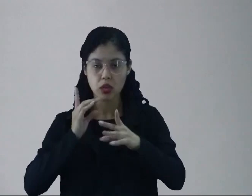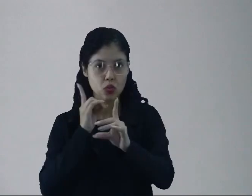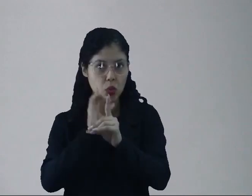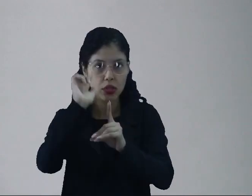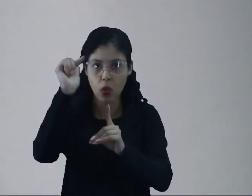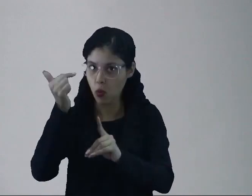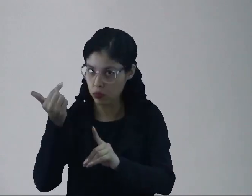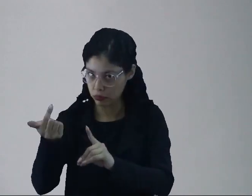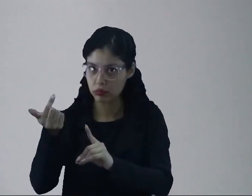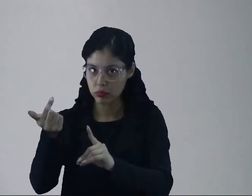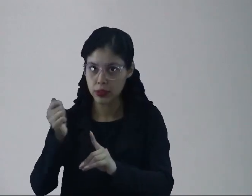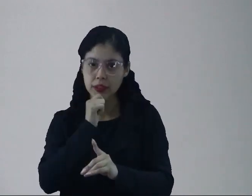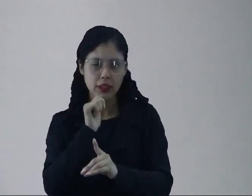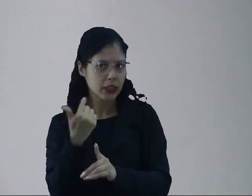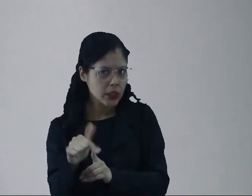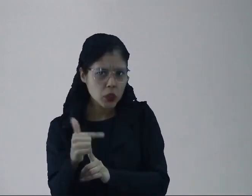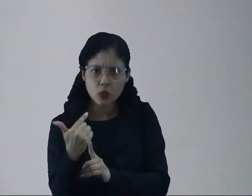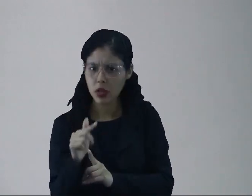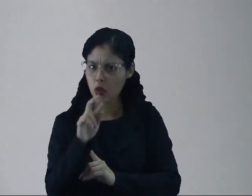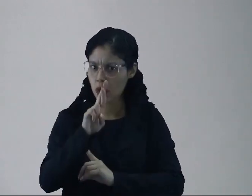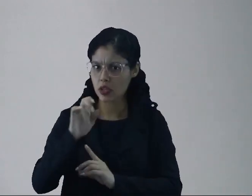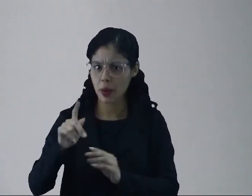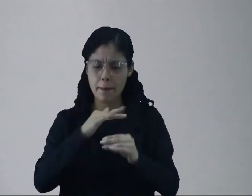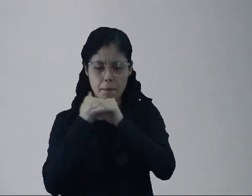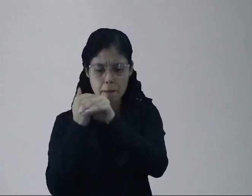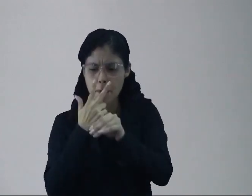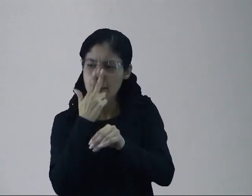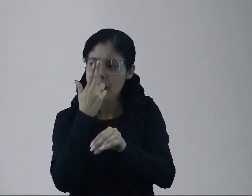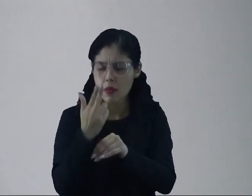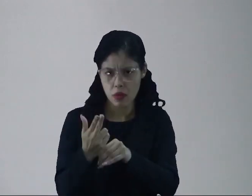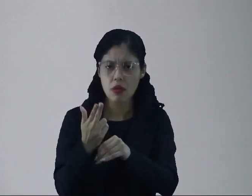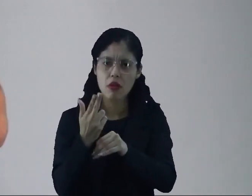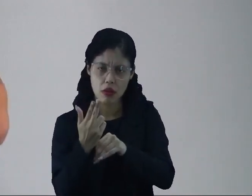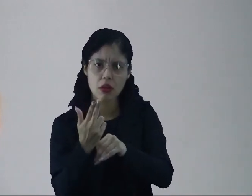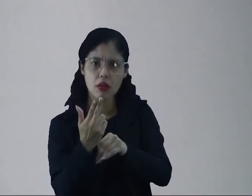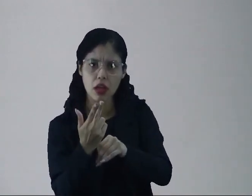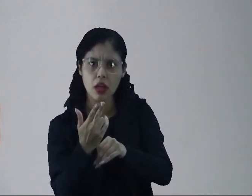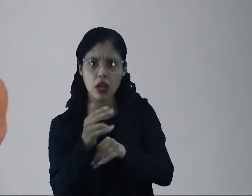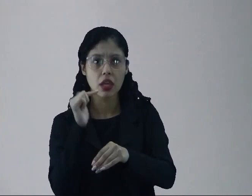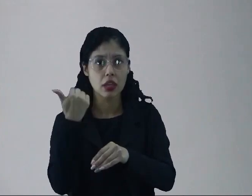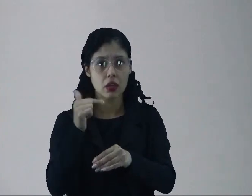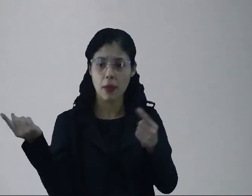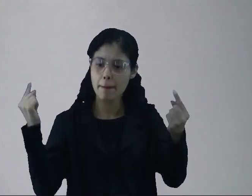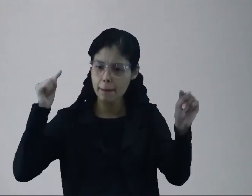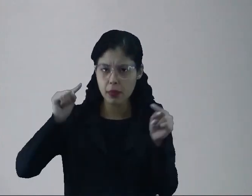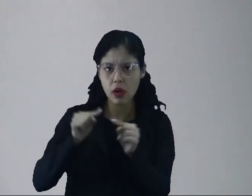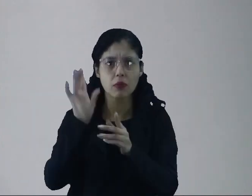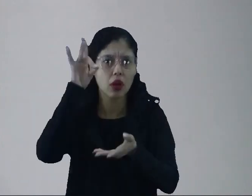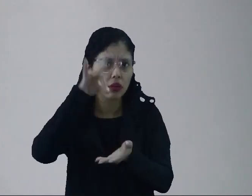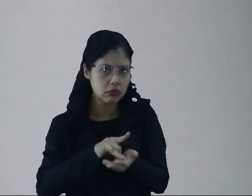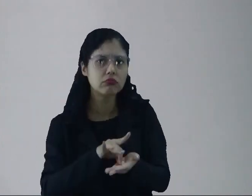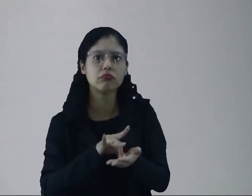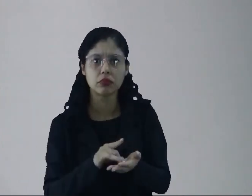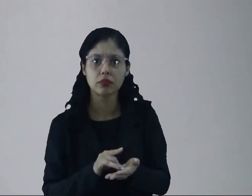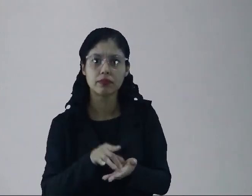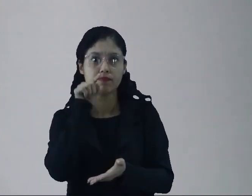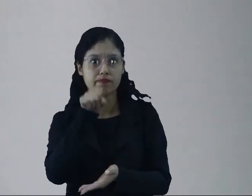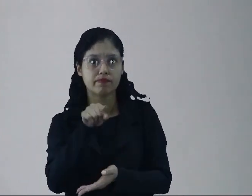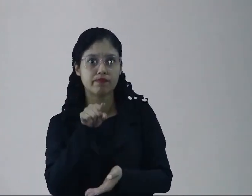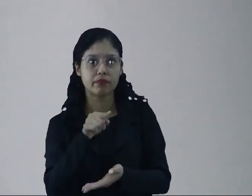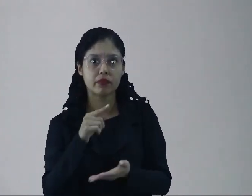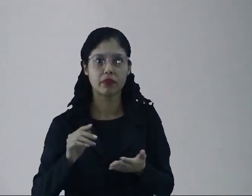acha outra célula que não tem aquele RG parecido, aquela configuração, e nem próximo à sua realidade, ela fala,